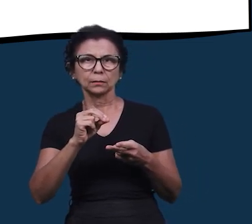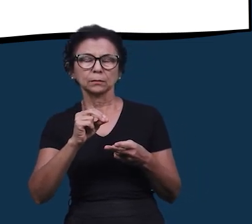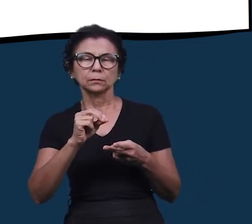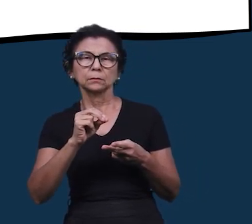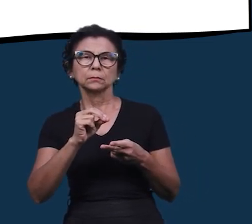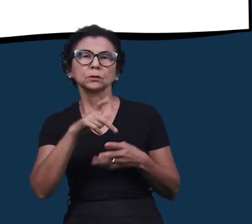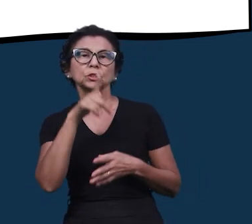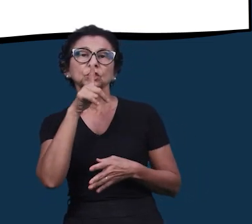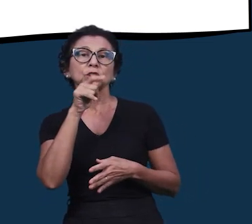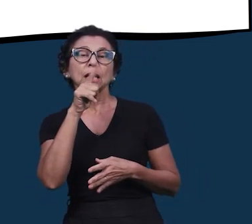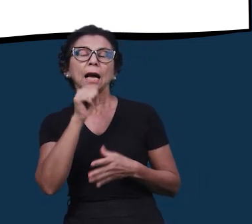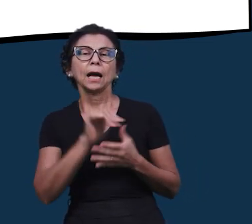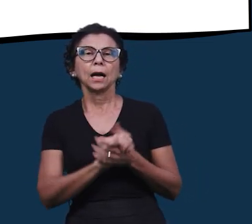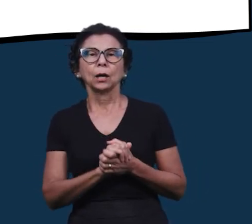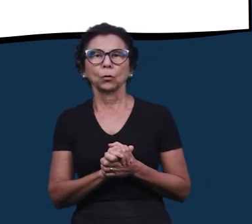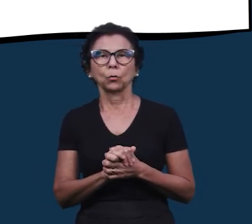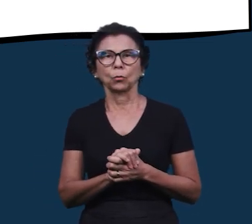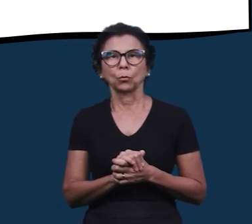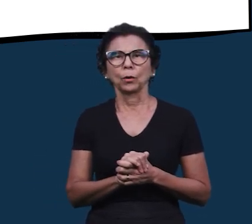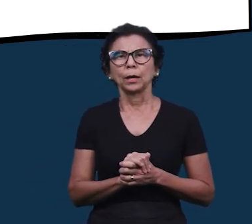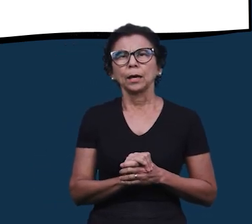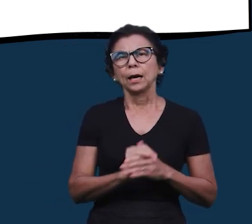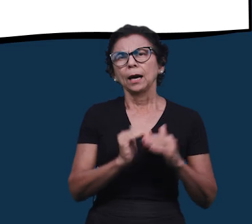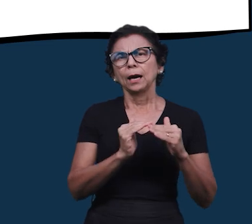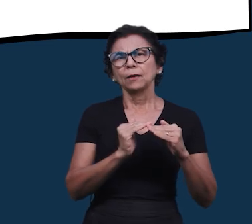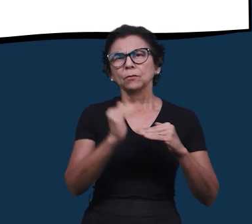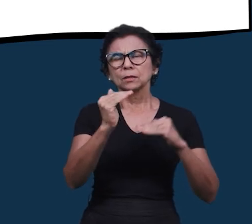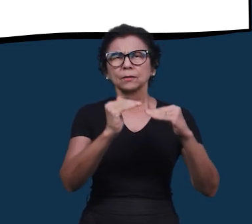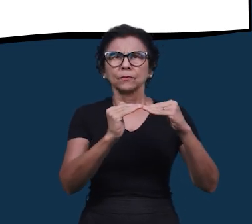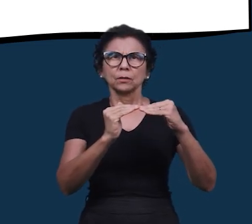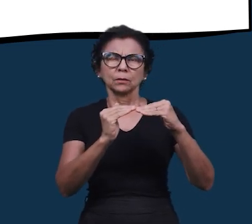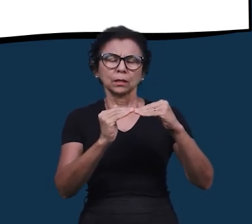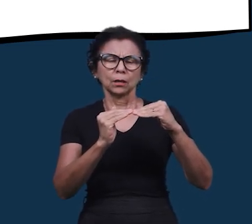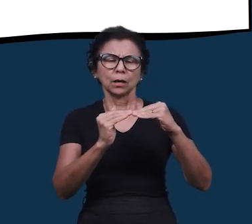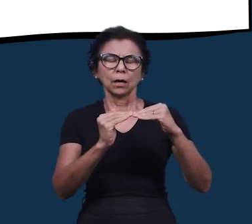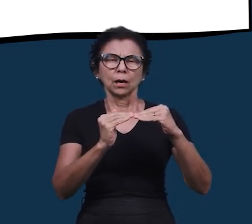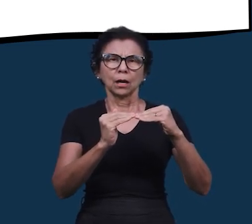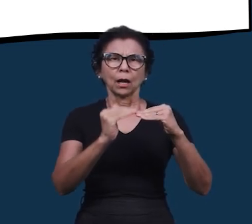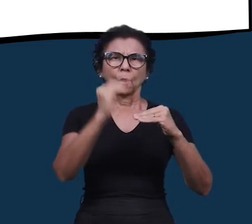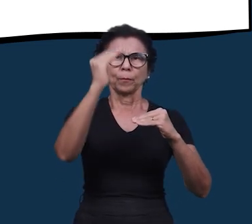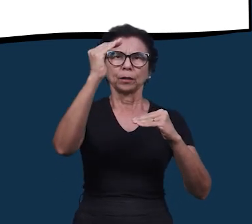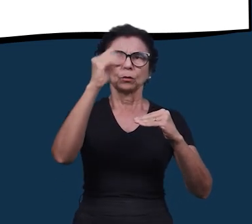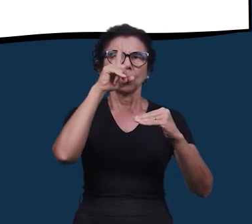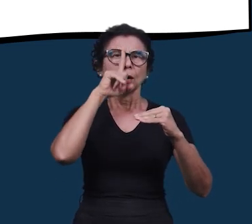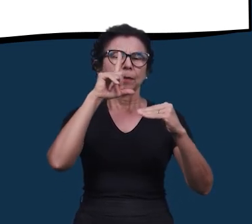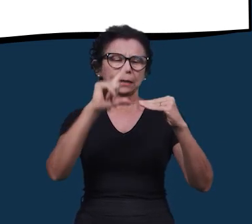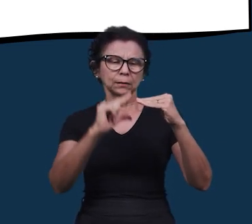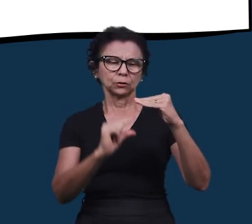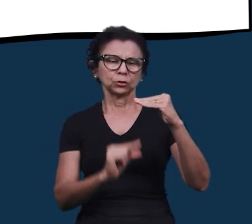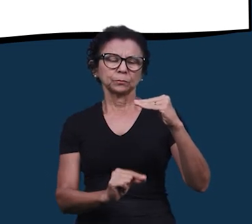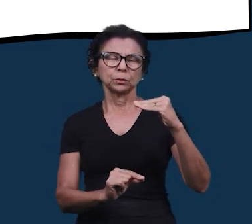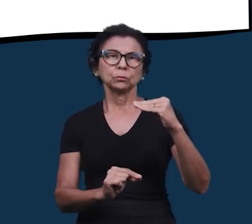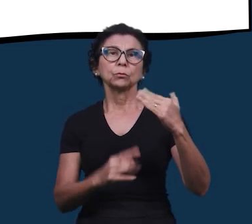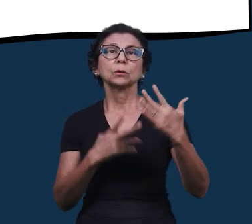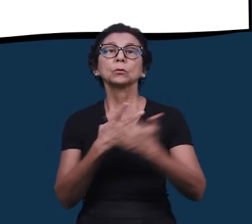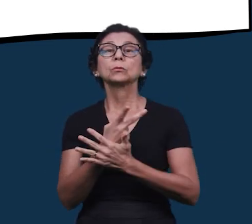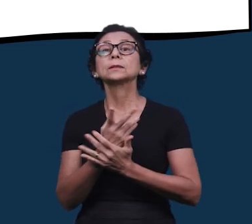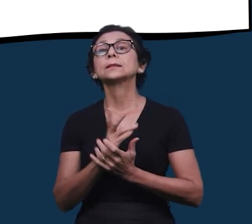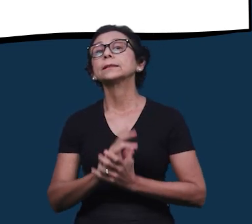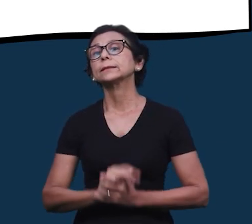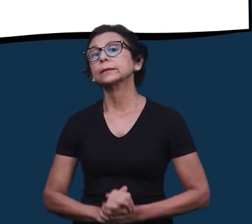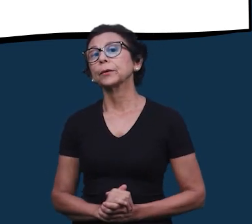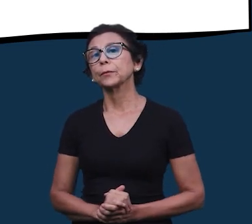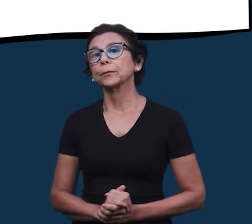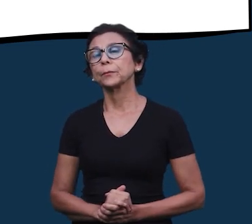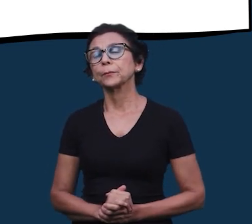a parte incolor, ela aumentou e a amarela diminuiu. O que aconteceu? Aconteceu